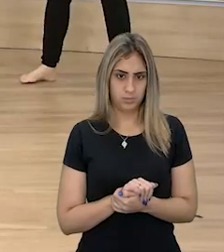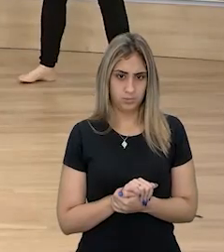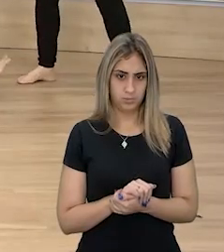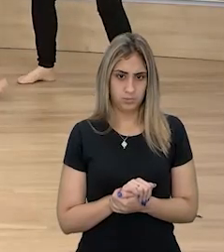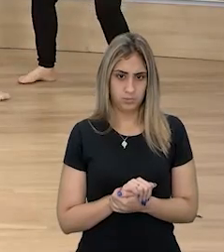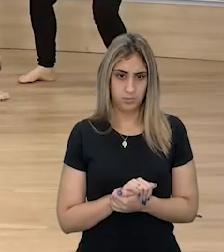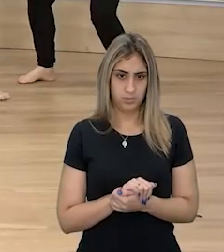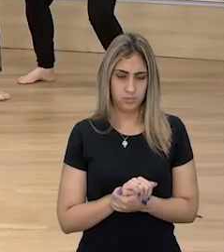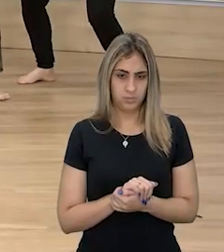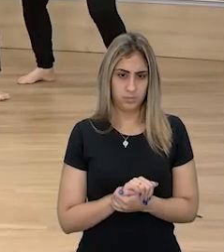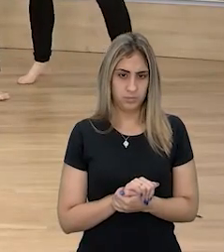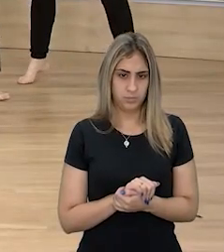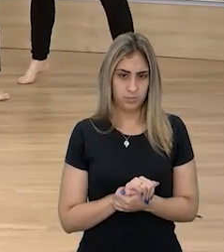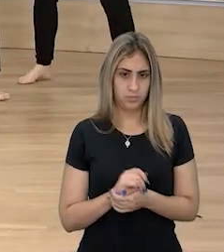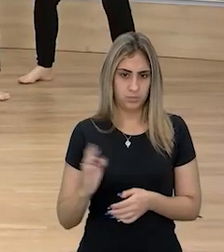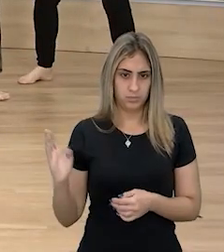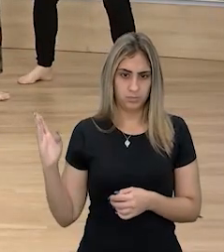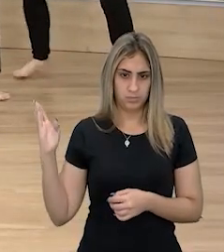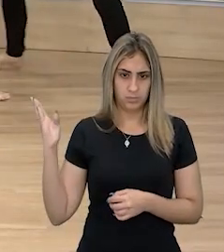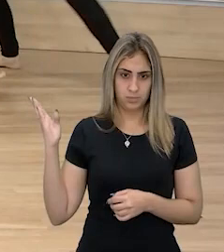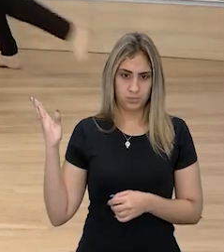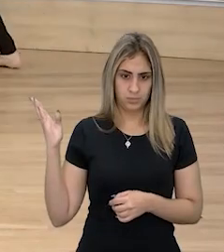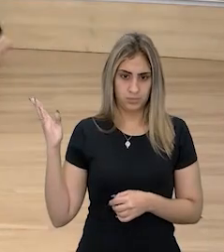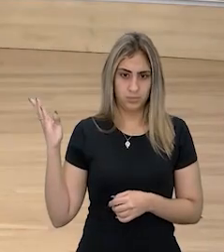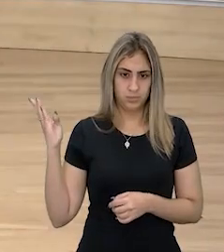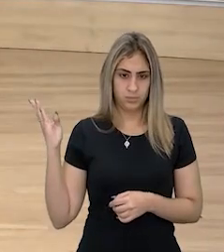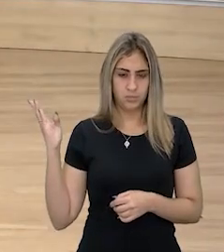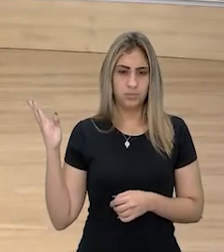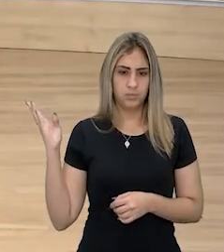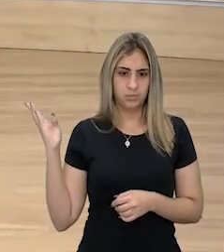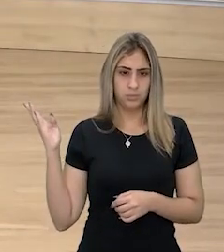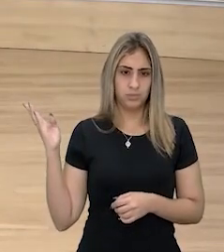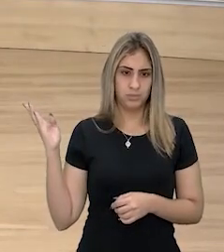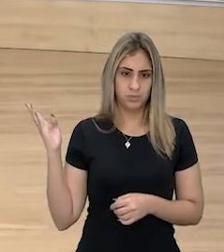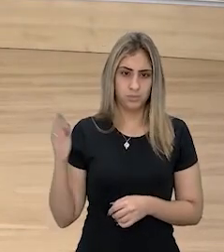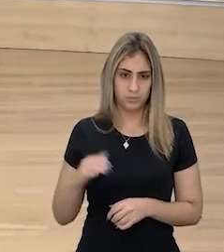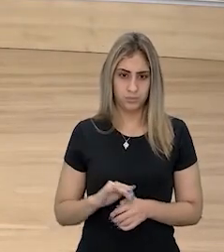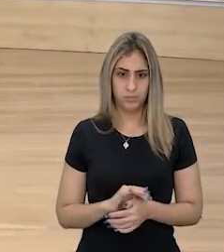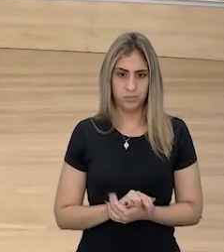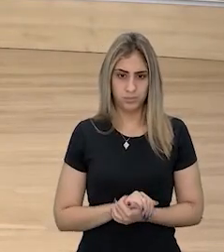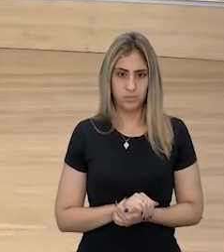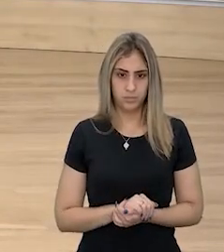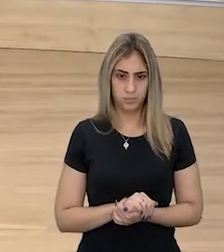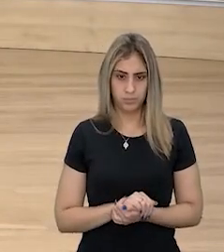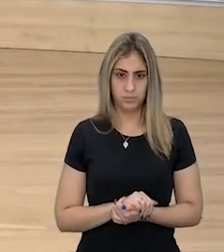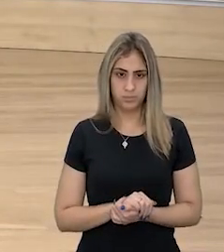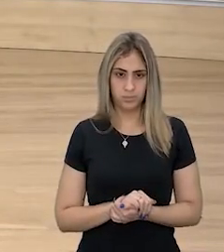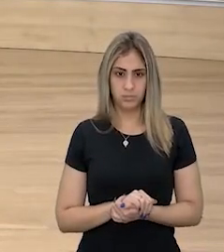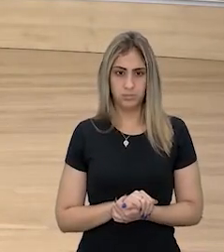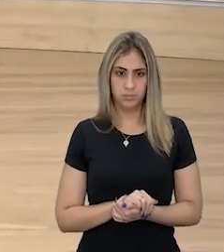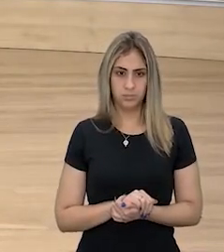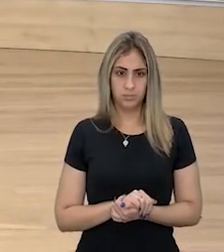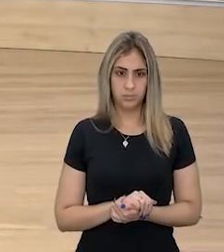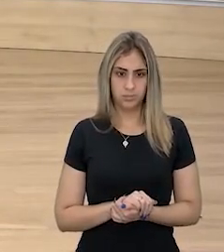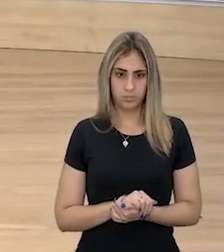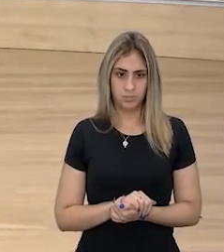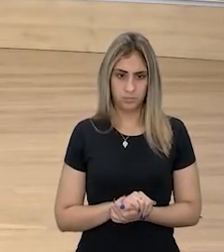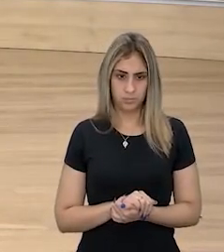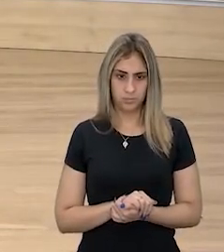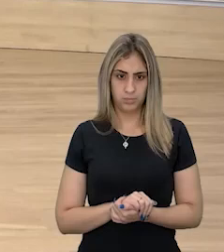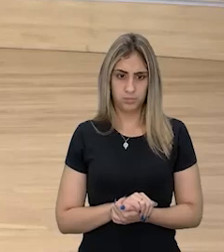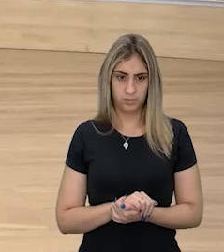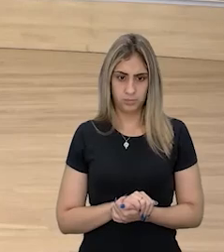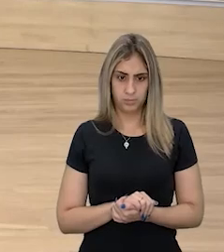tum, e urazuki, gancho, viro, a outra pessoa, chuto e